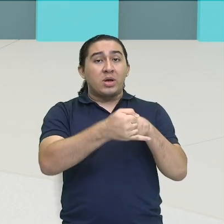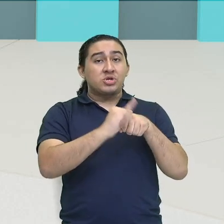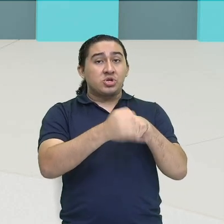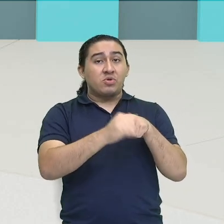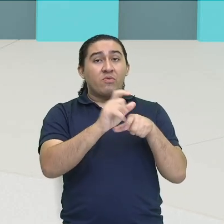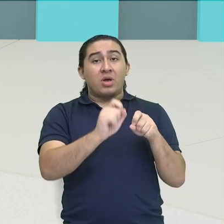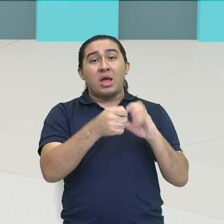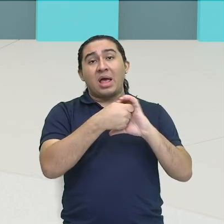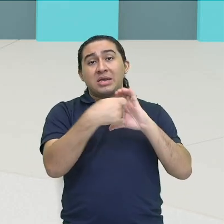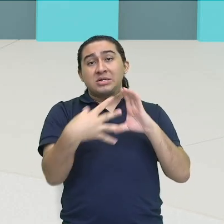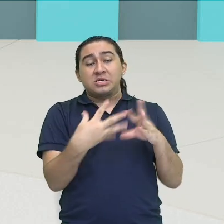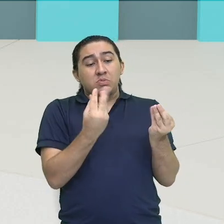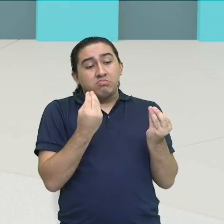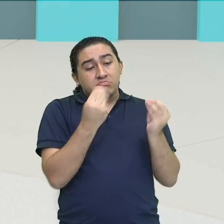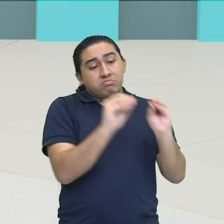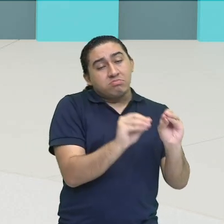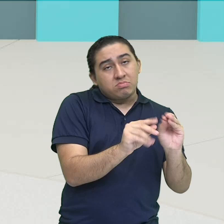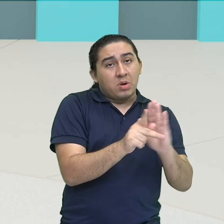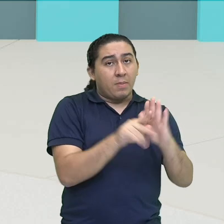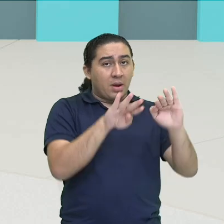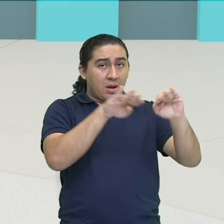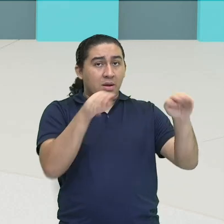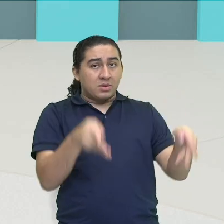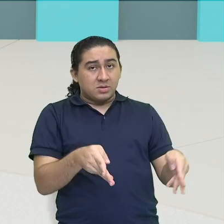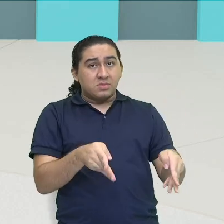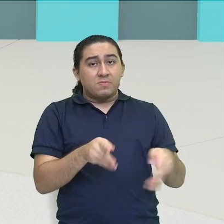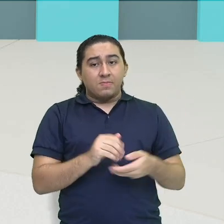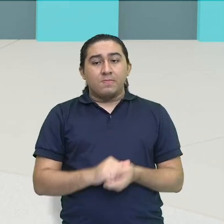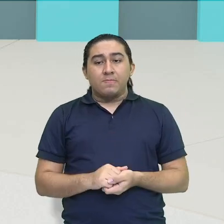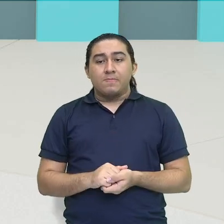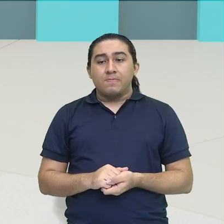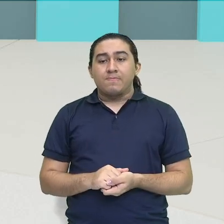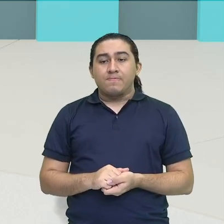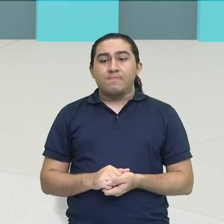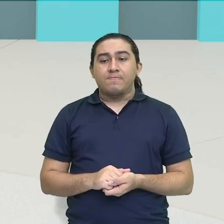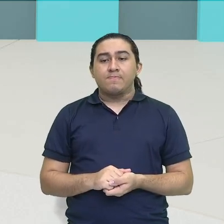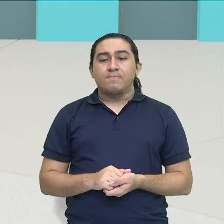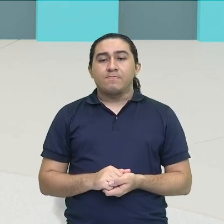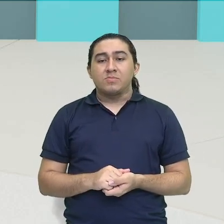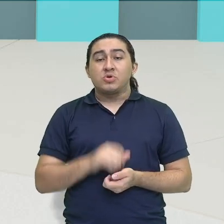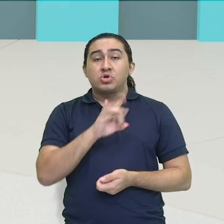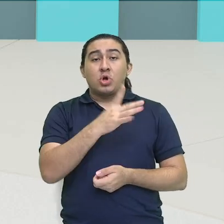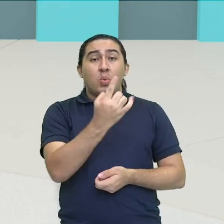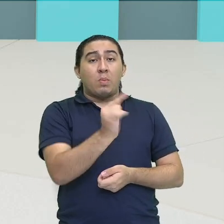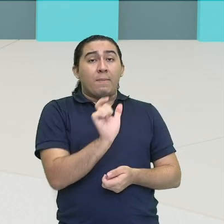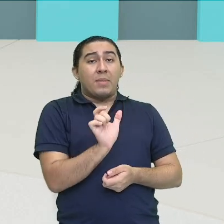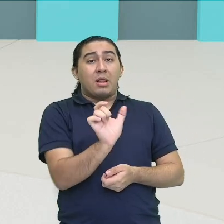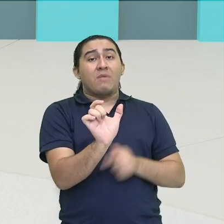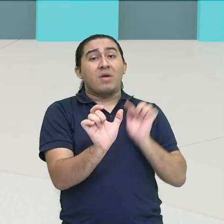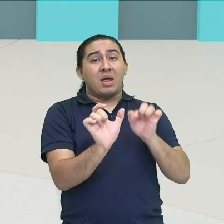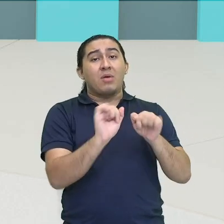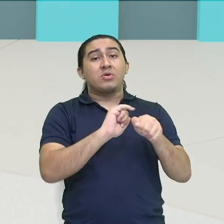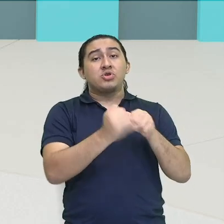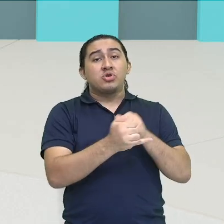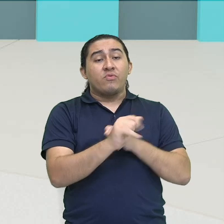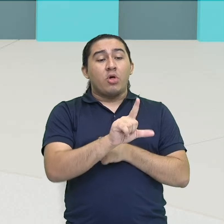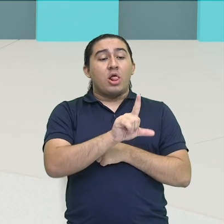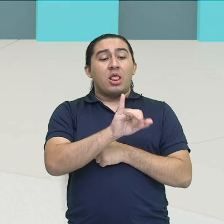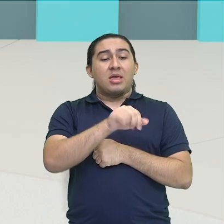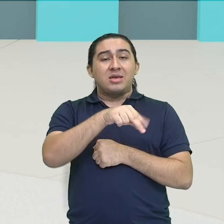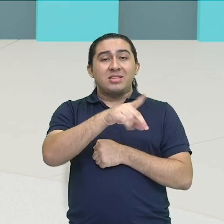para caracterizar esta caixa. Então, só uma palavra, que é o adjetivo